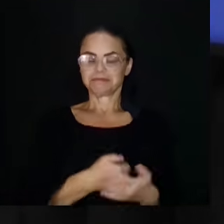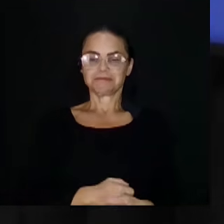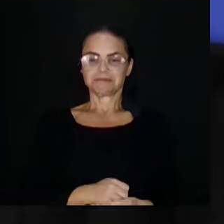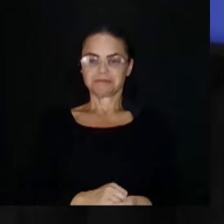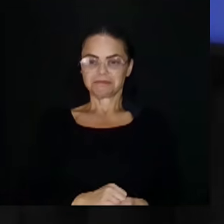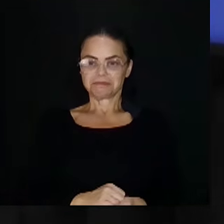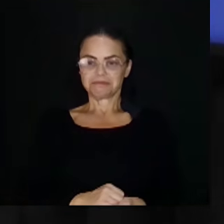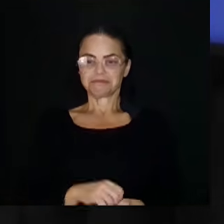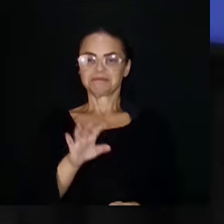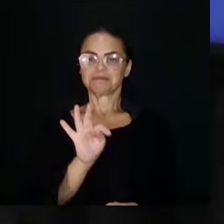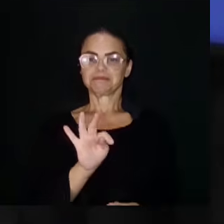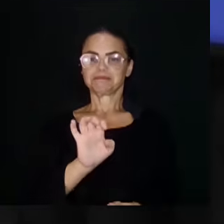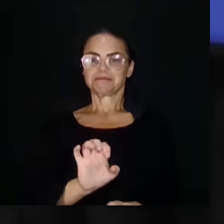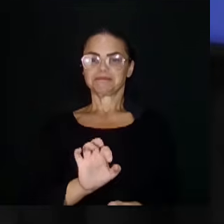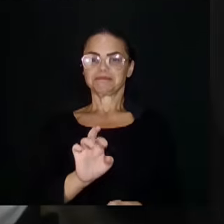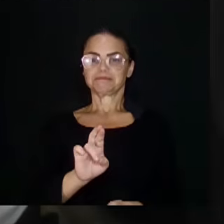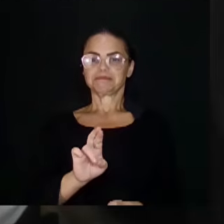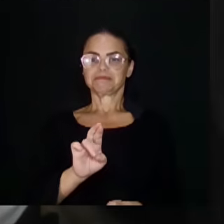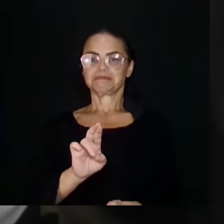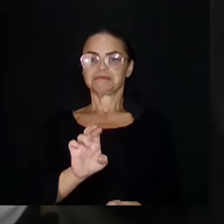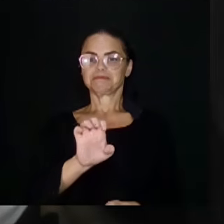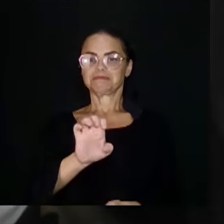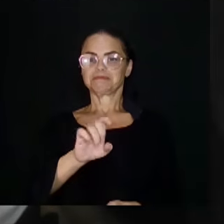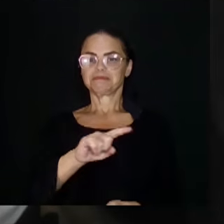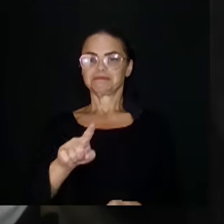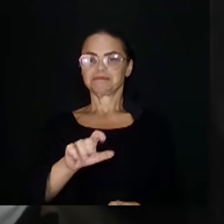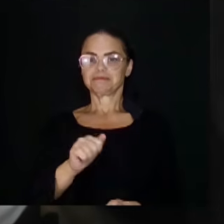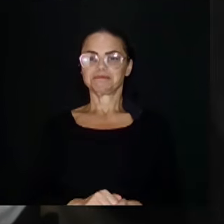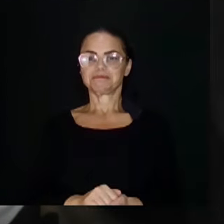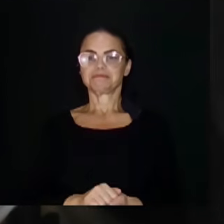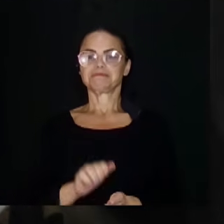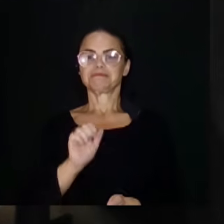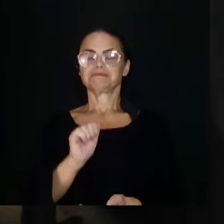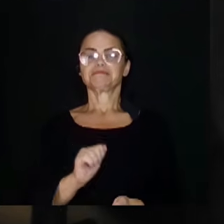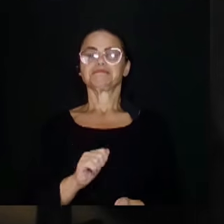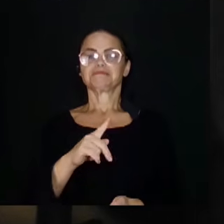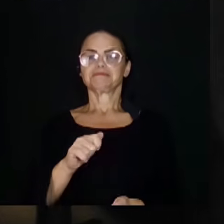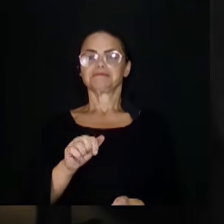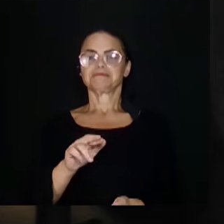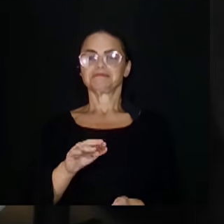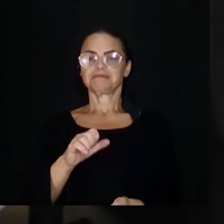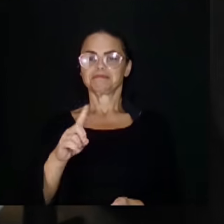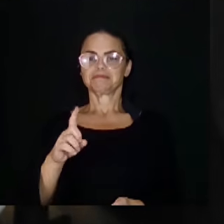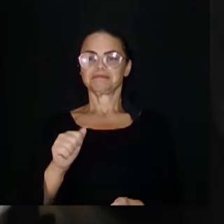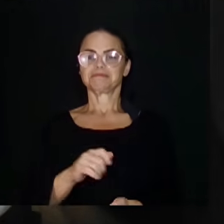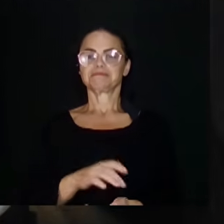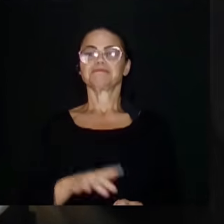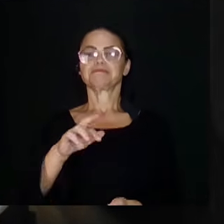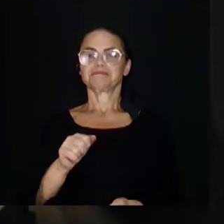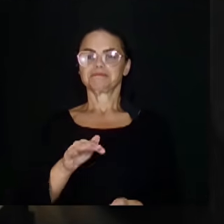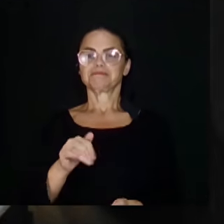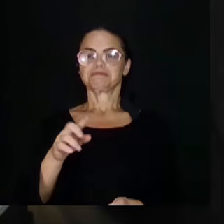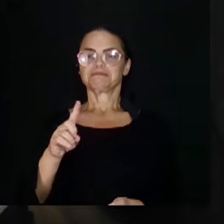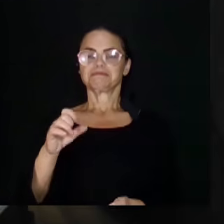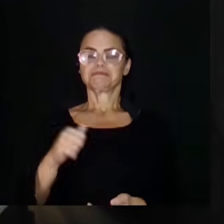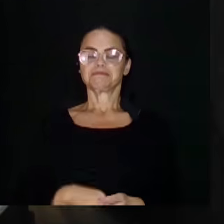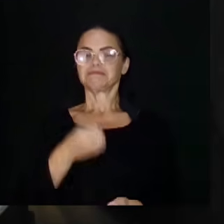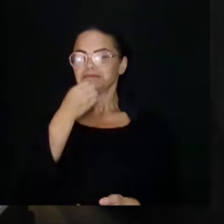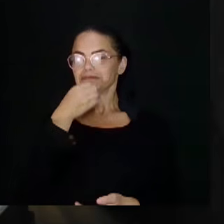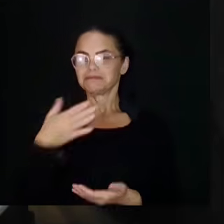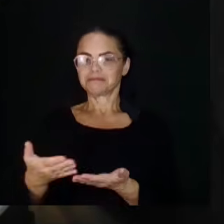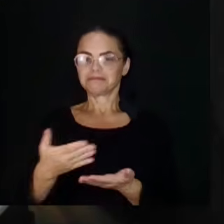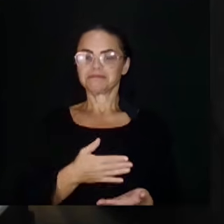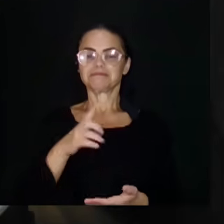Tereza Aparecida Raimundo. Como é que você está? Olá. Tudo bem? Tudo bom, Daniel? Seja muito